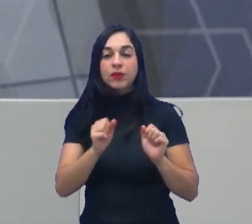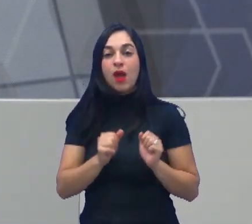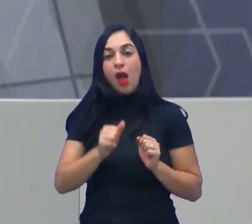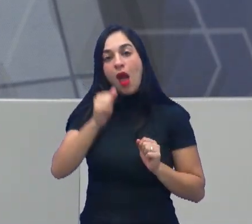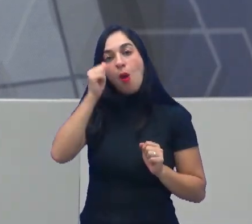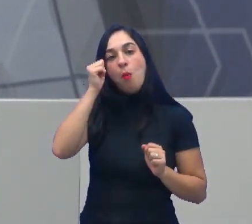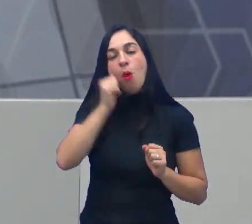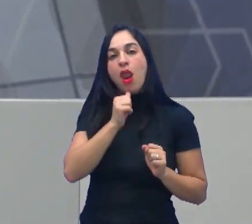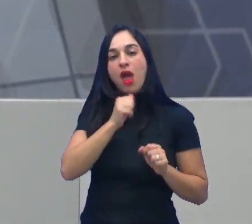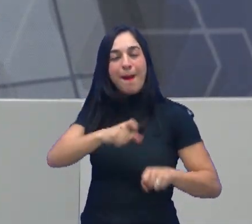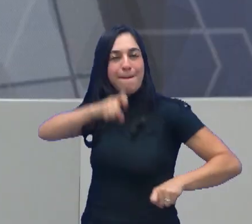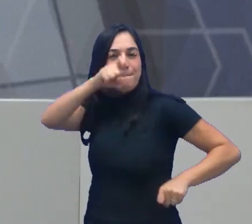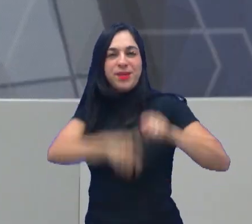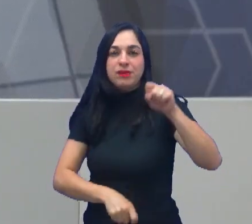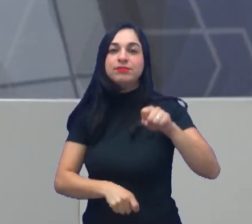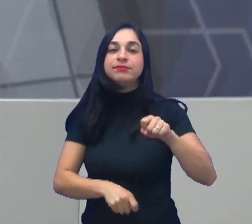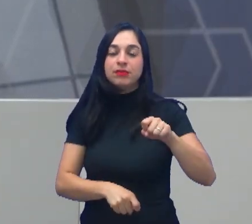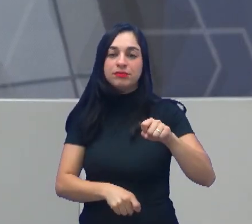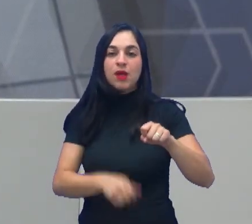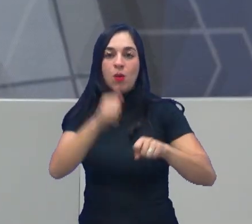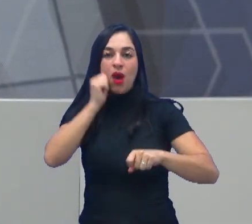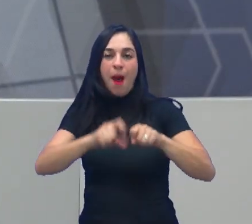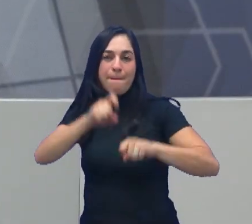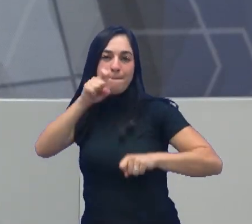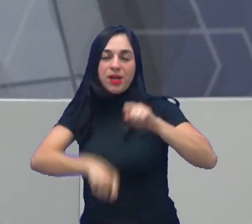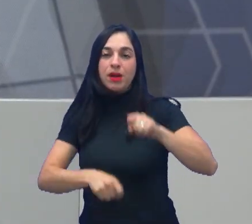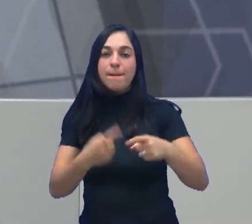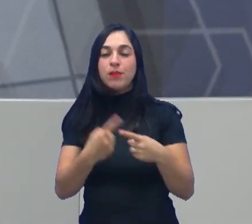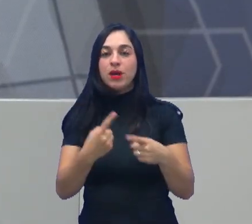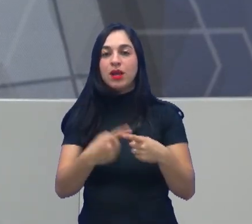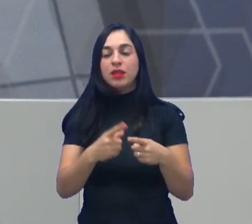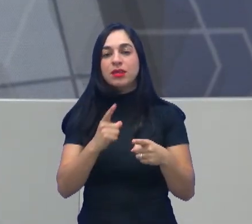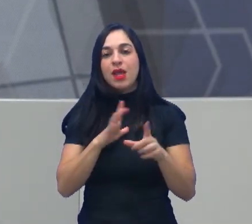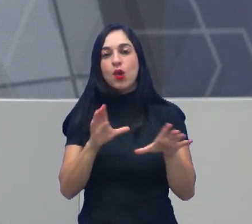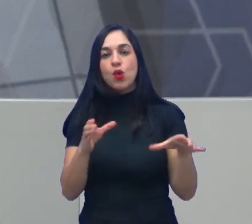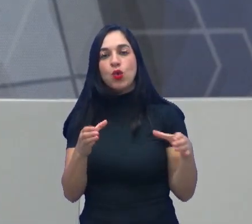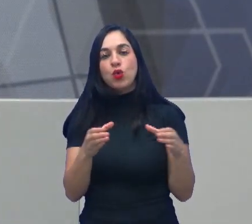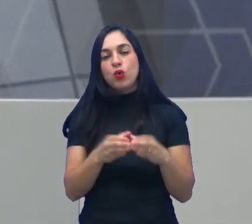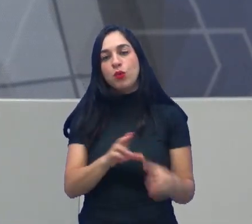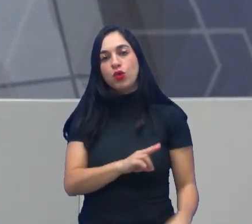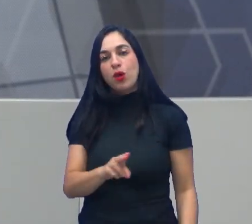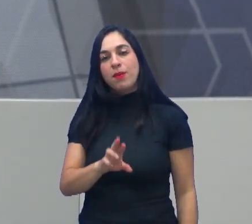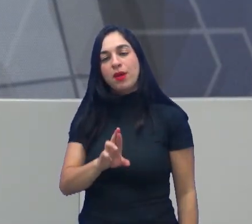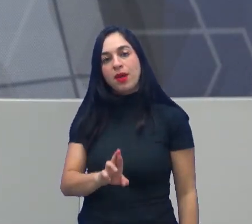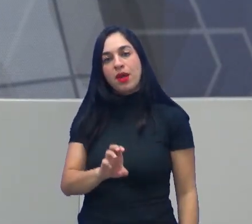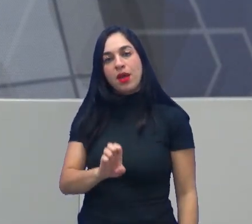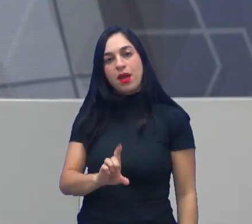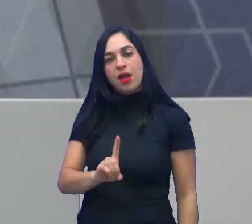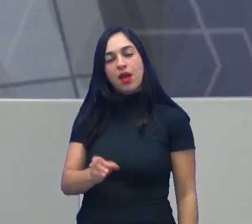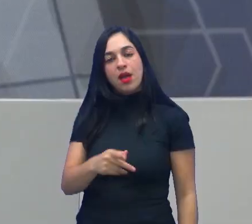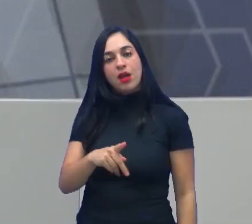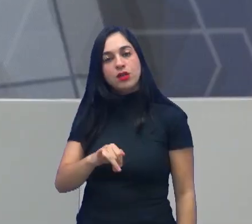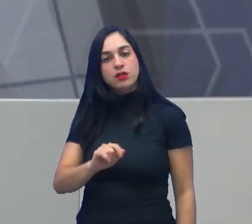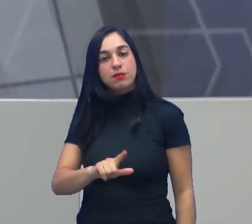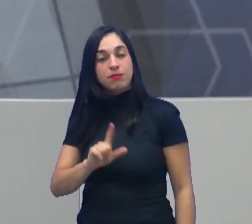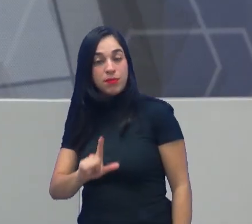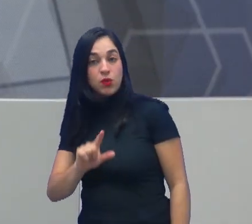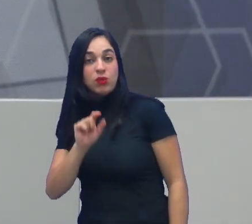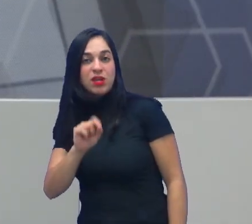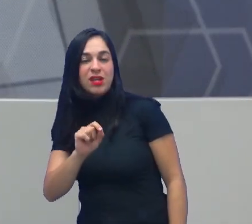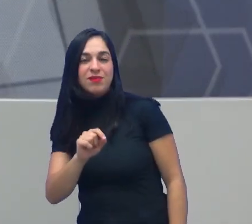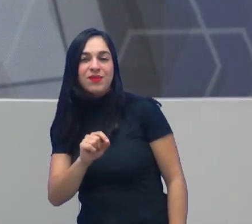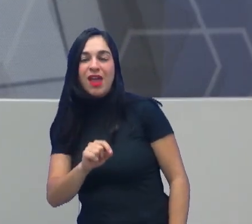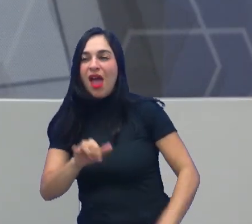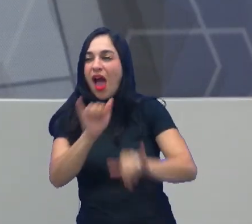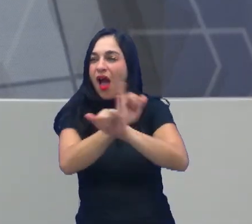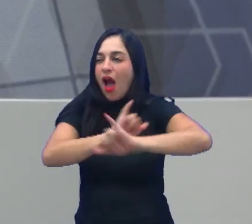né, porque tem uma gangue do Red Pill, dessa juventude, que espalha